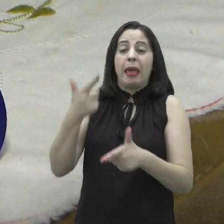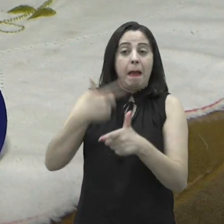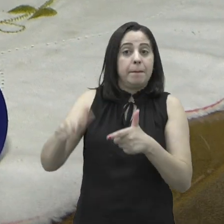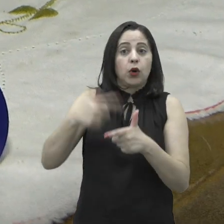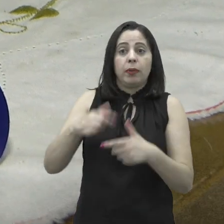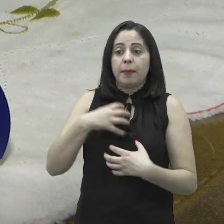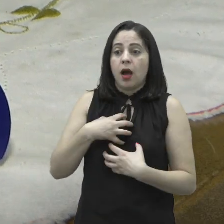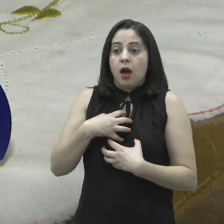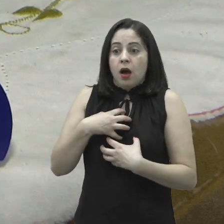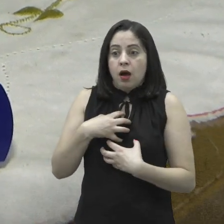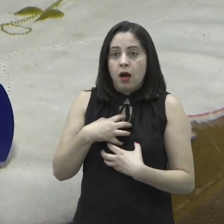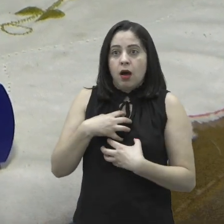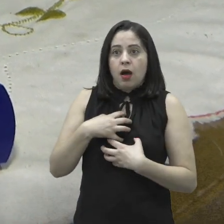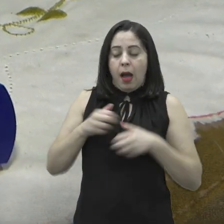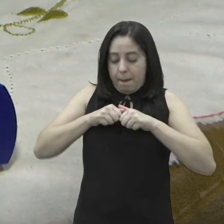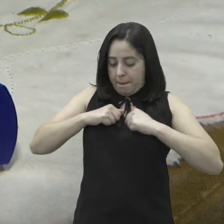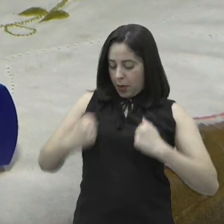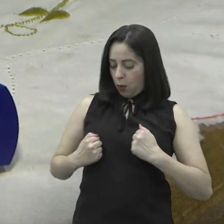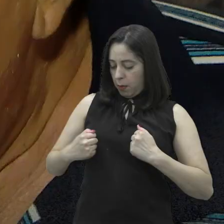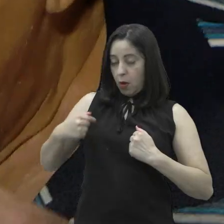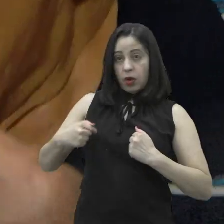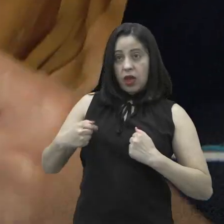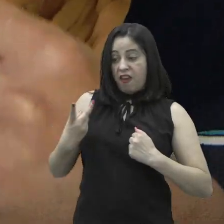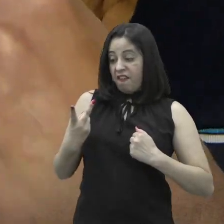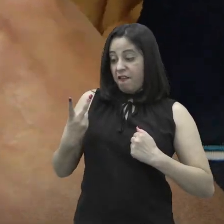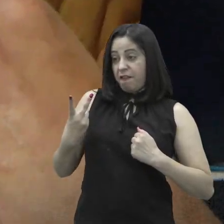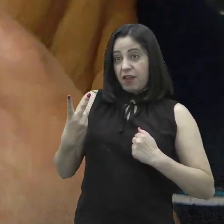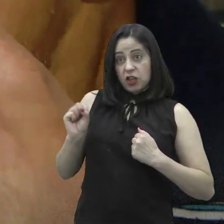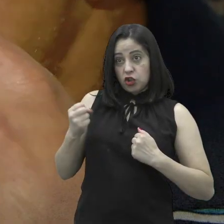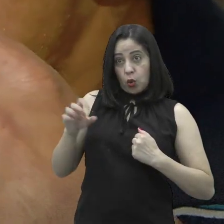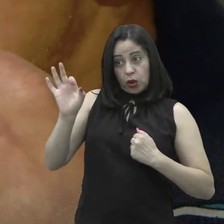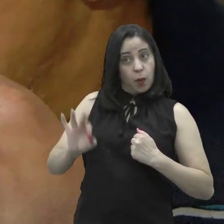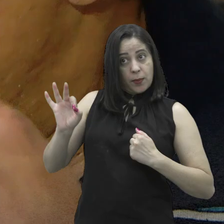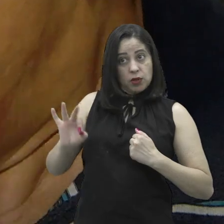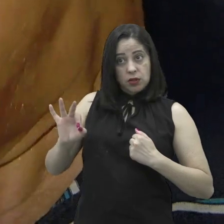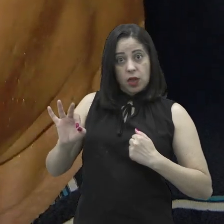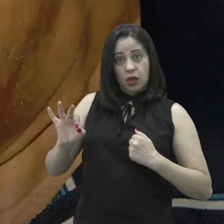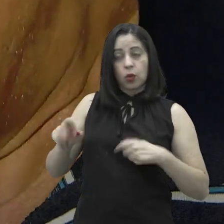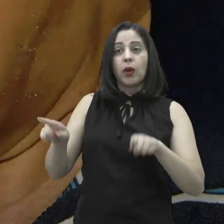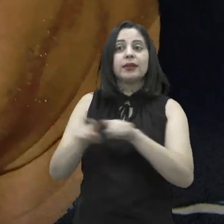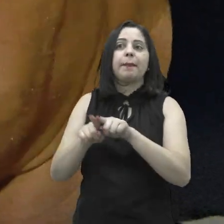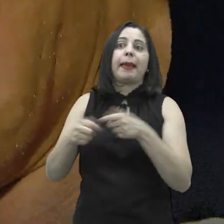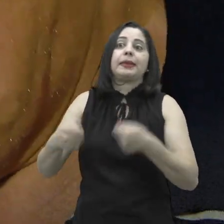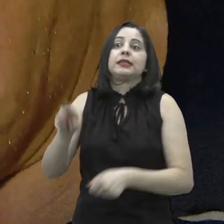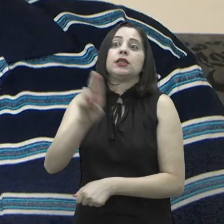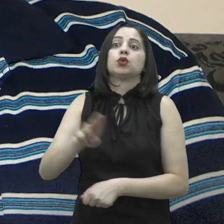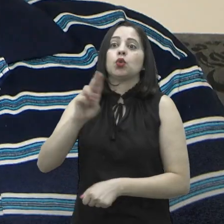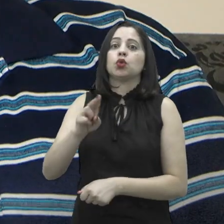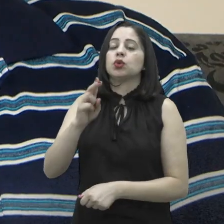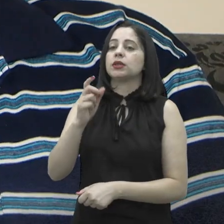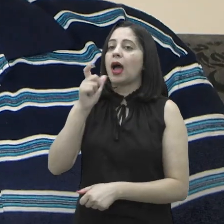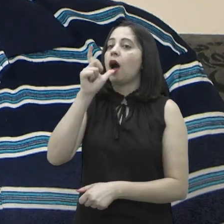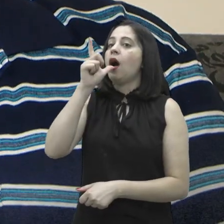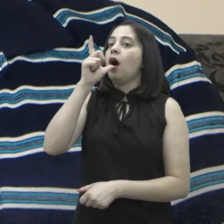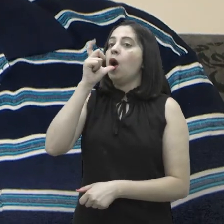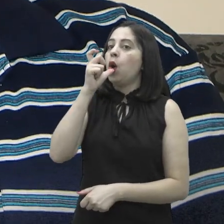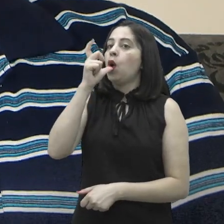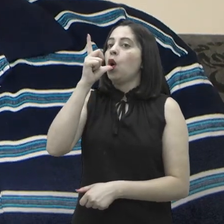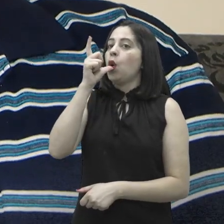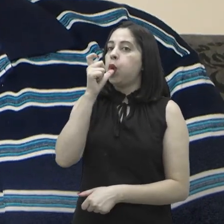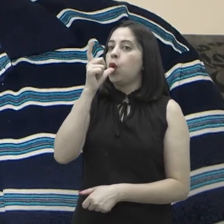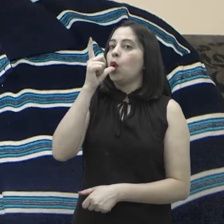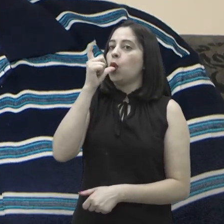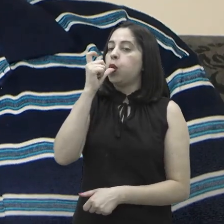exemplo, tenho 28% só dos pulmões, né? Vivo, consequência das bombinhas. Tem horário, né, você tomar, aí